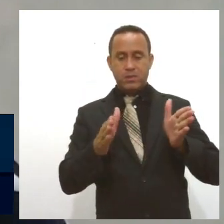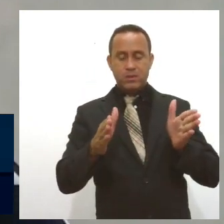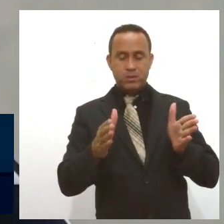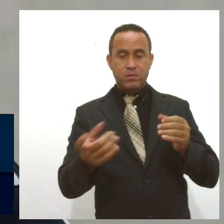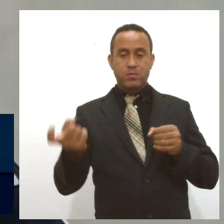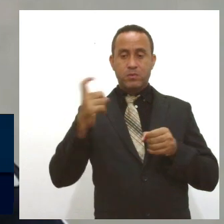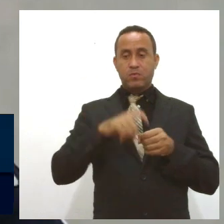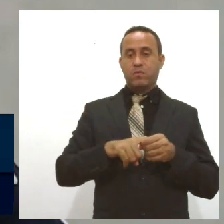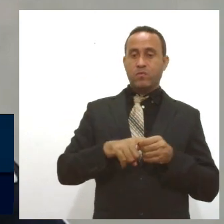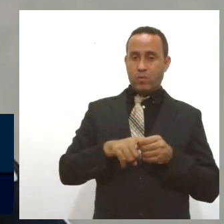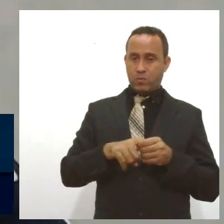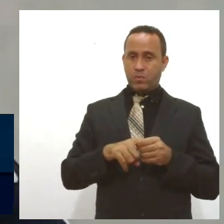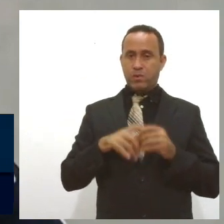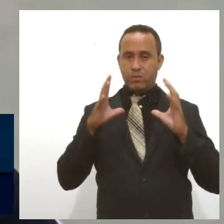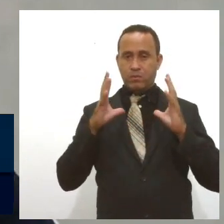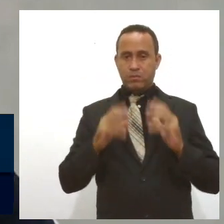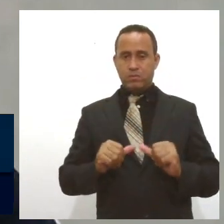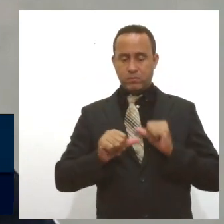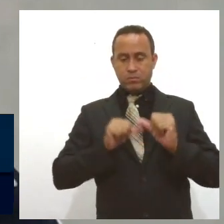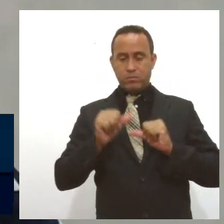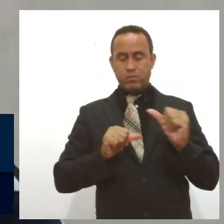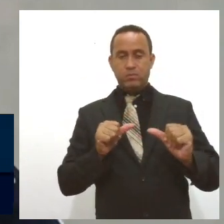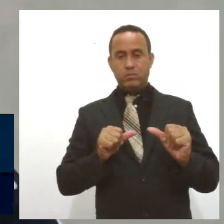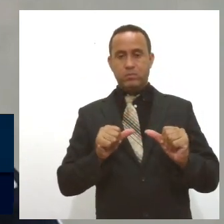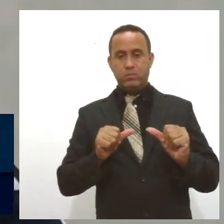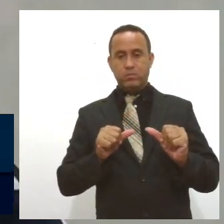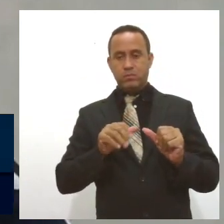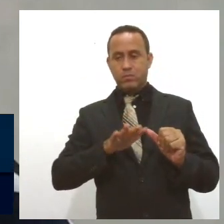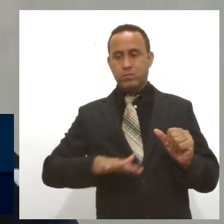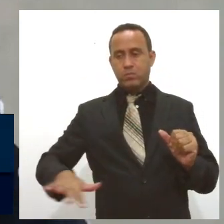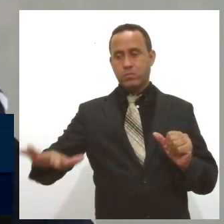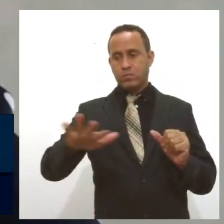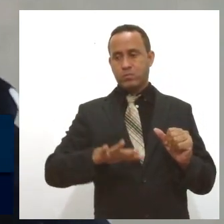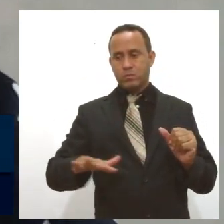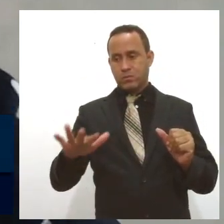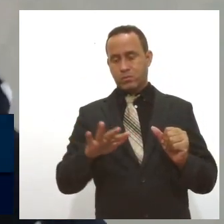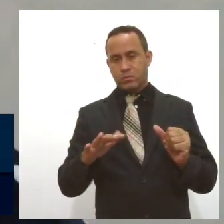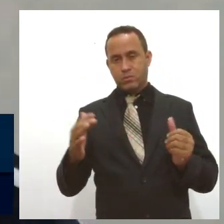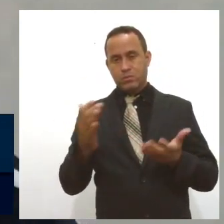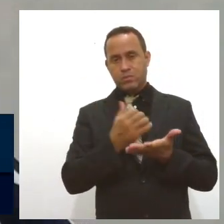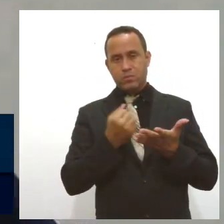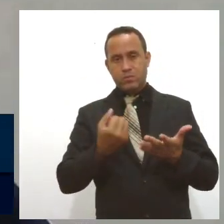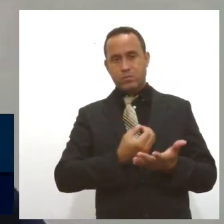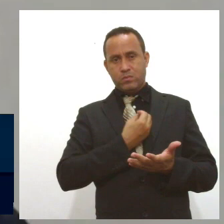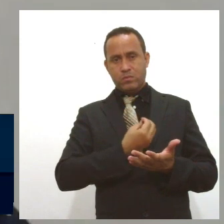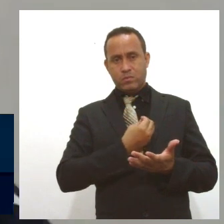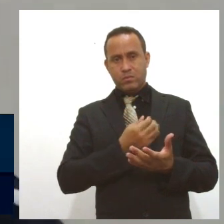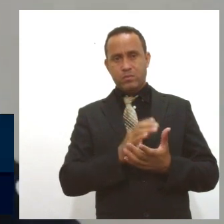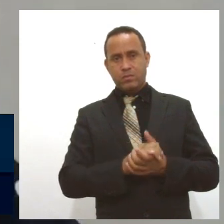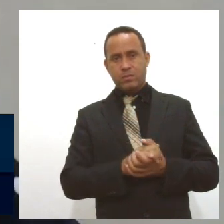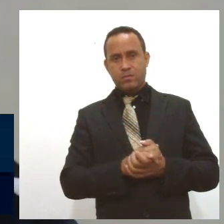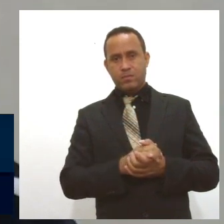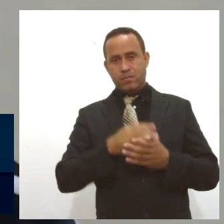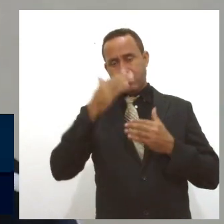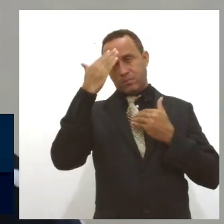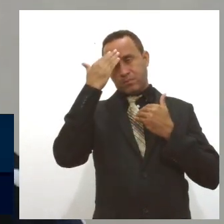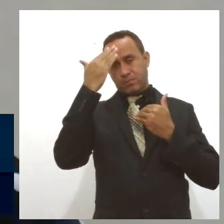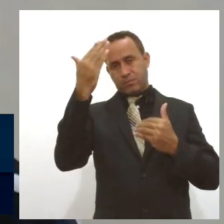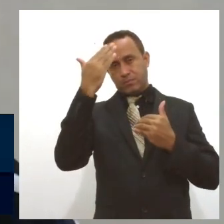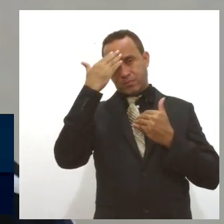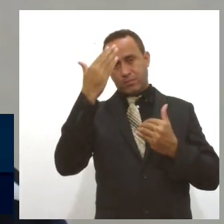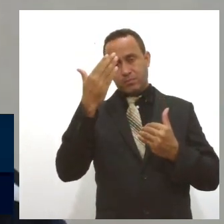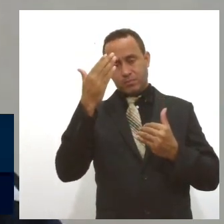seja recuperado e todo o seu leito seja revitalizado. No mais, é